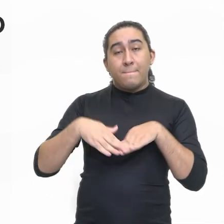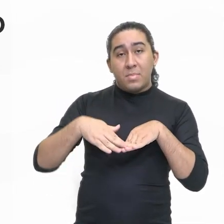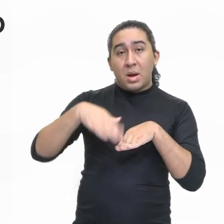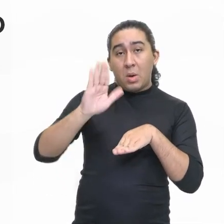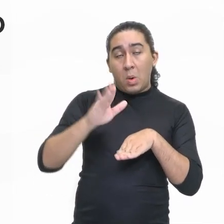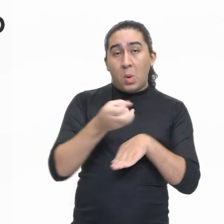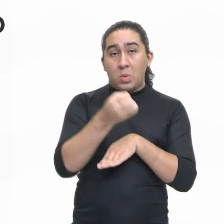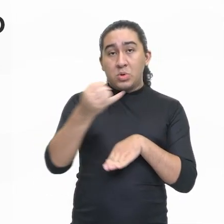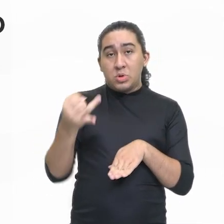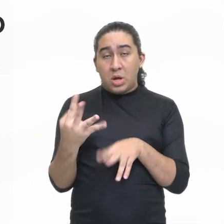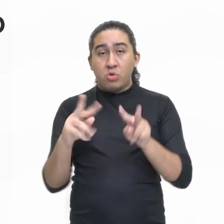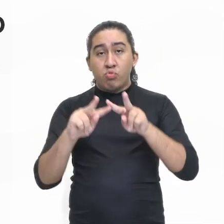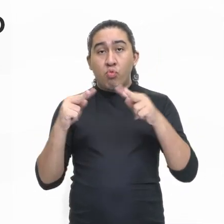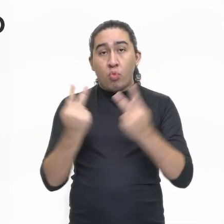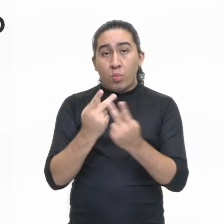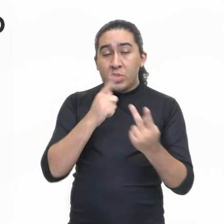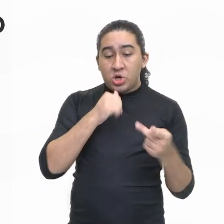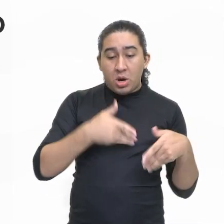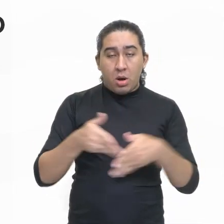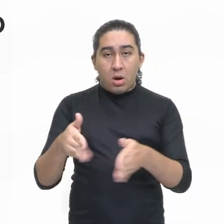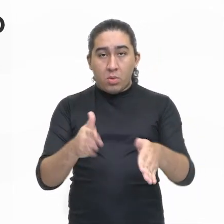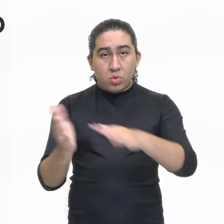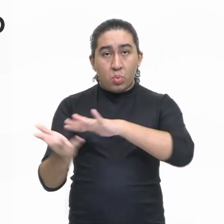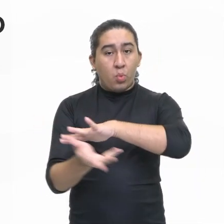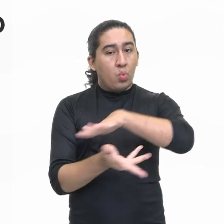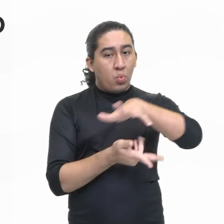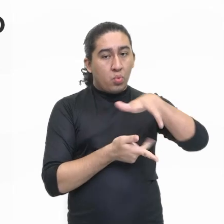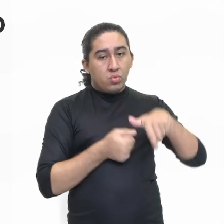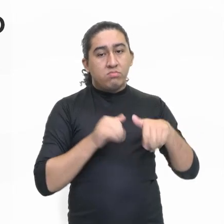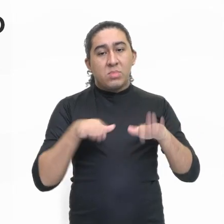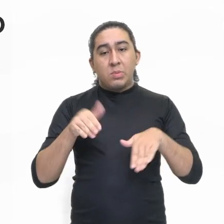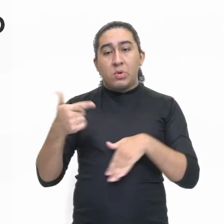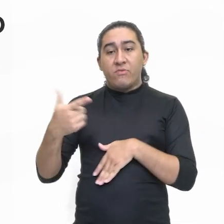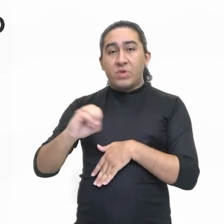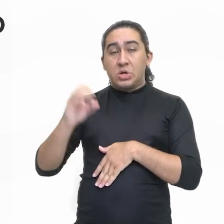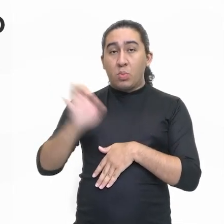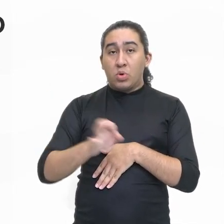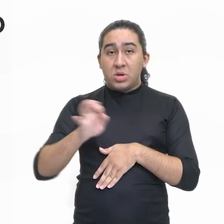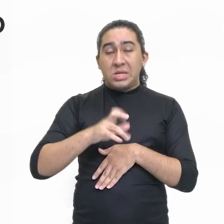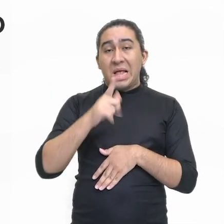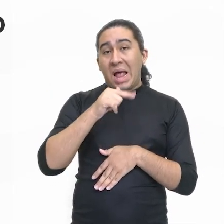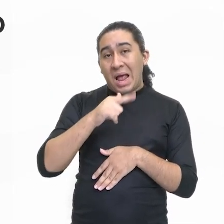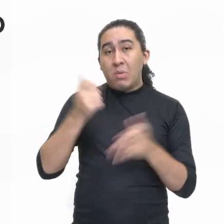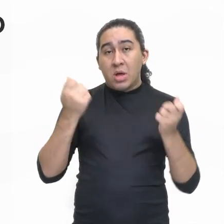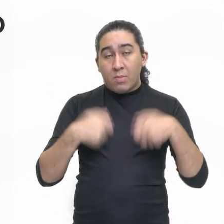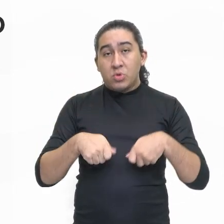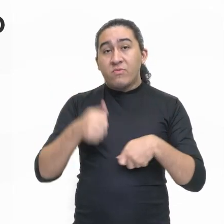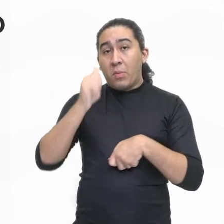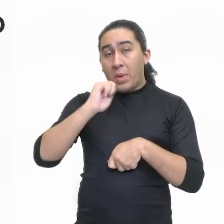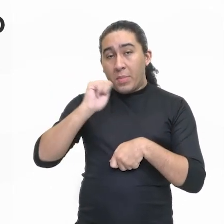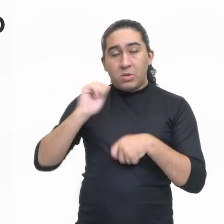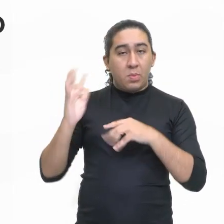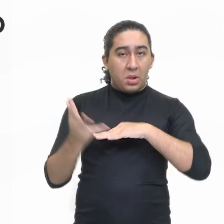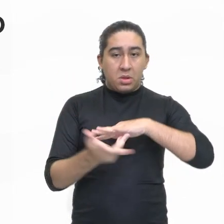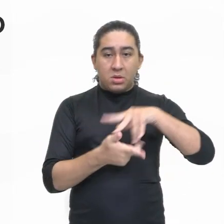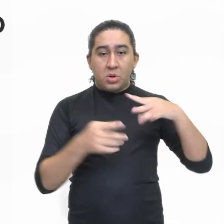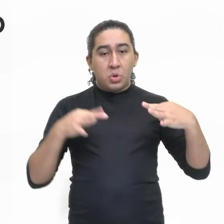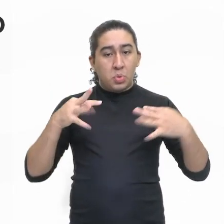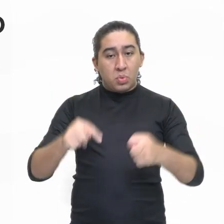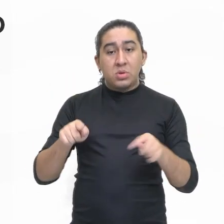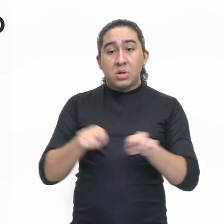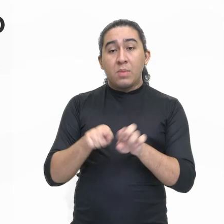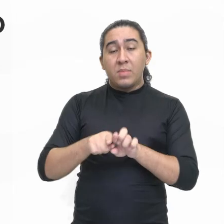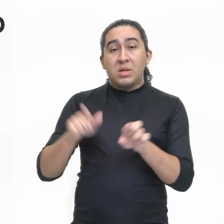bacia hidrográfica do mundo, com cerca de 20% da água doce do planeta, e também possui